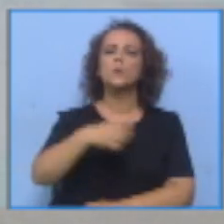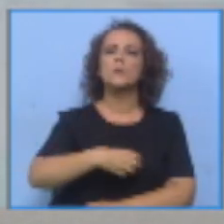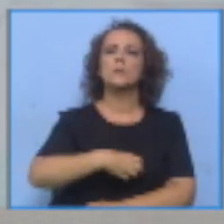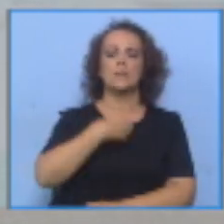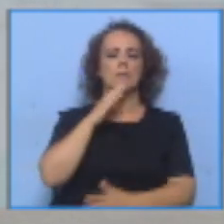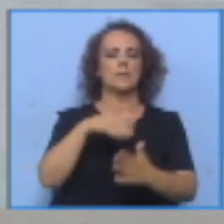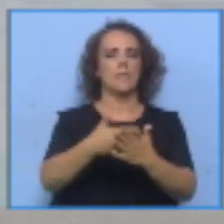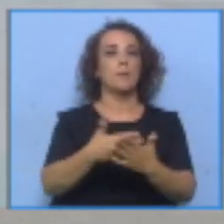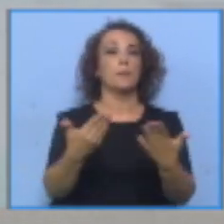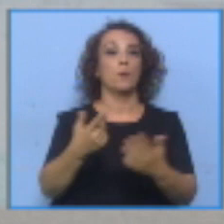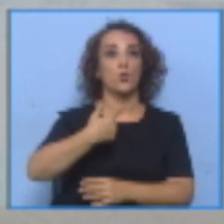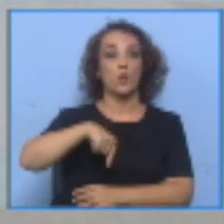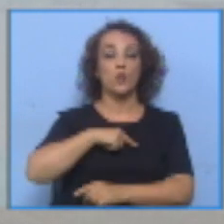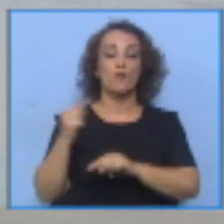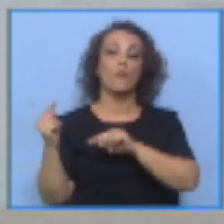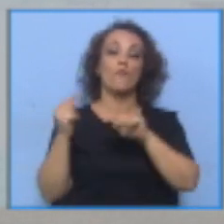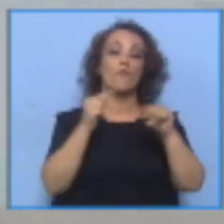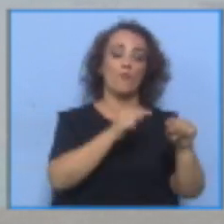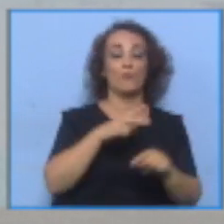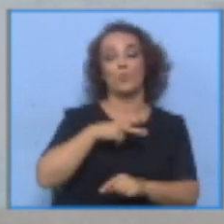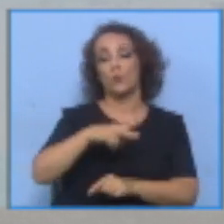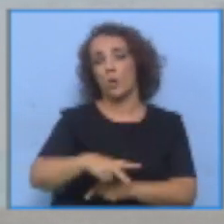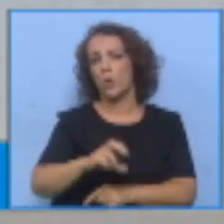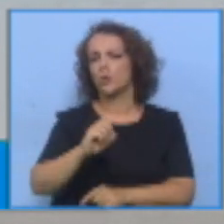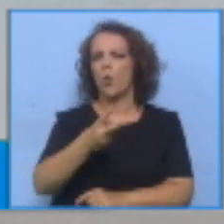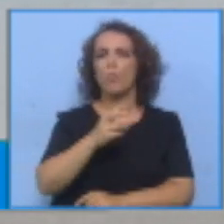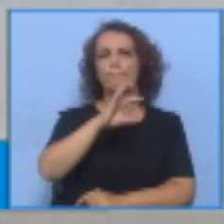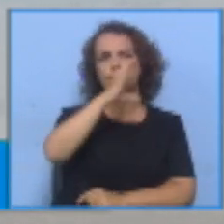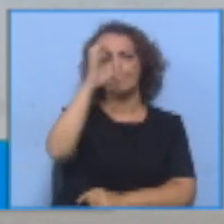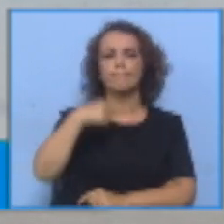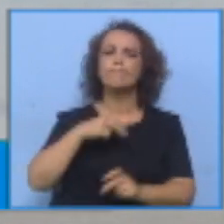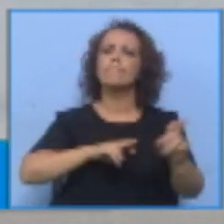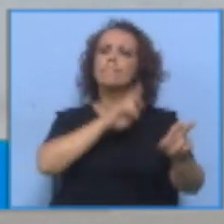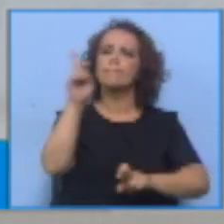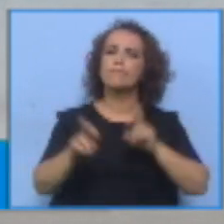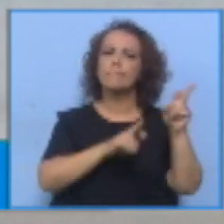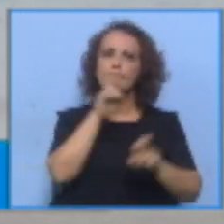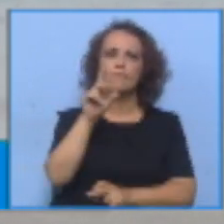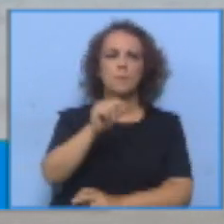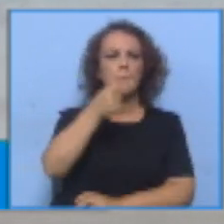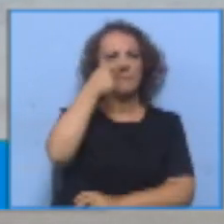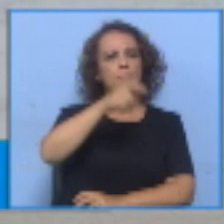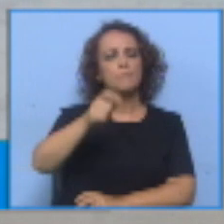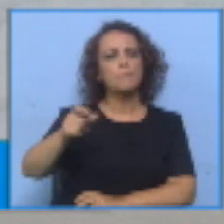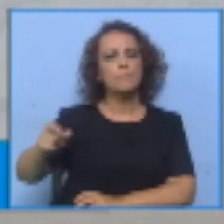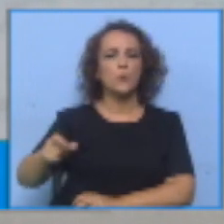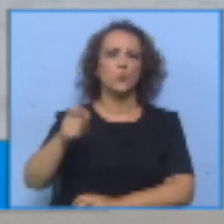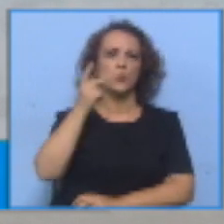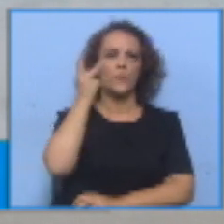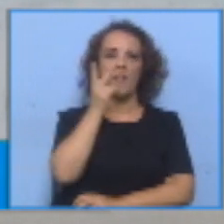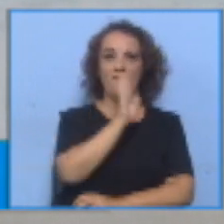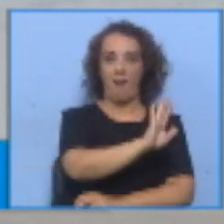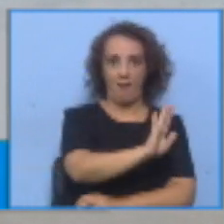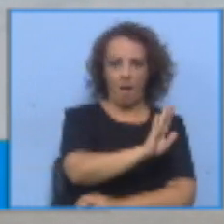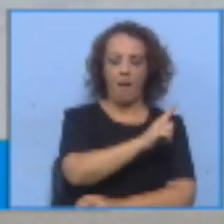Para nós que estivemos na América Latina, sendo Sim. portugueses ou outros missionários, e para aqueles povos que vivem lá, foi com grande